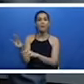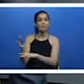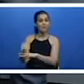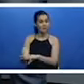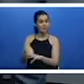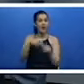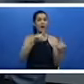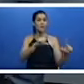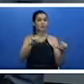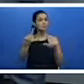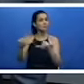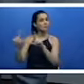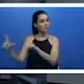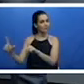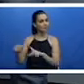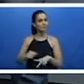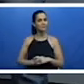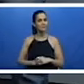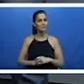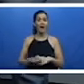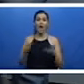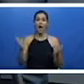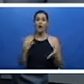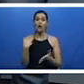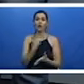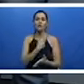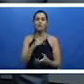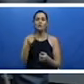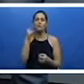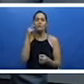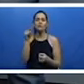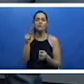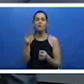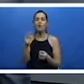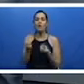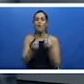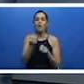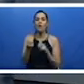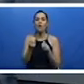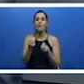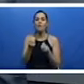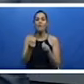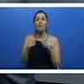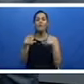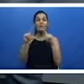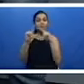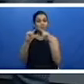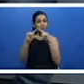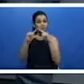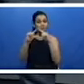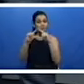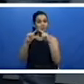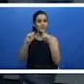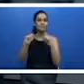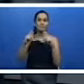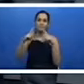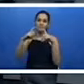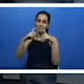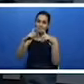Ok? Agora a gente vai ver isso um pouquinho com contexto geométrico, que nós vamos